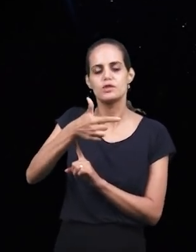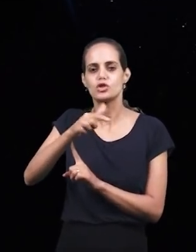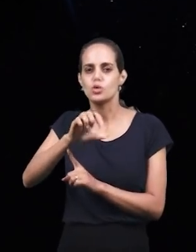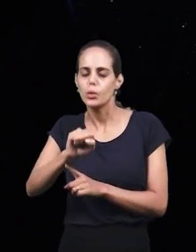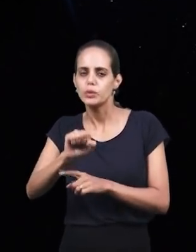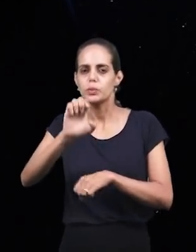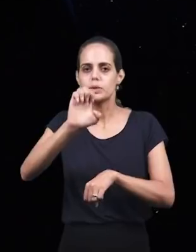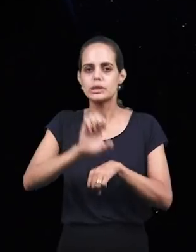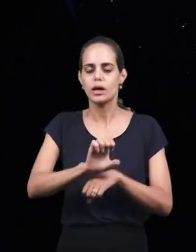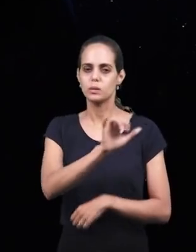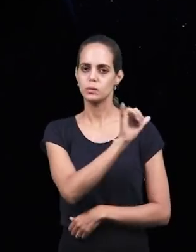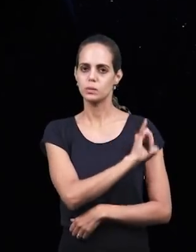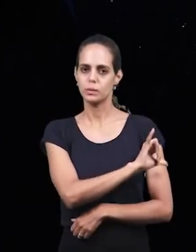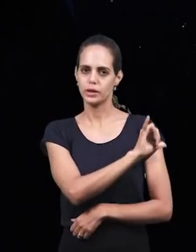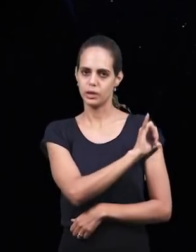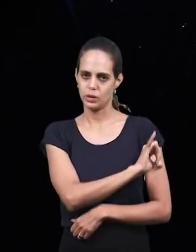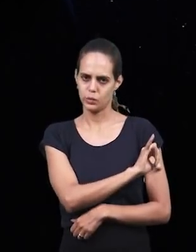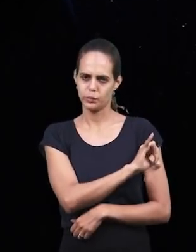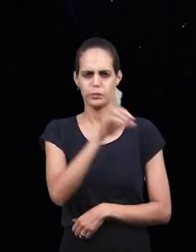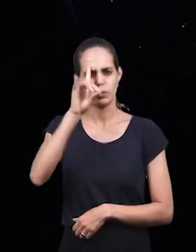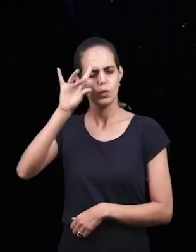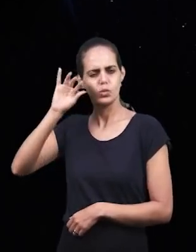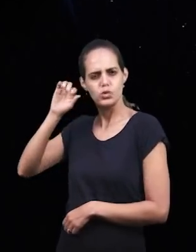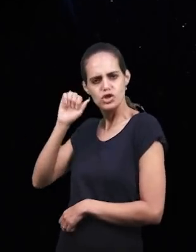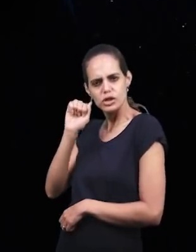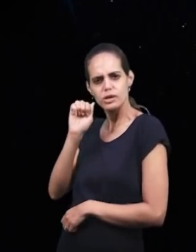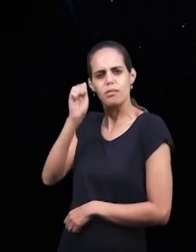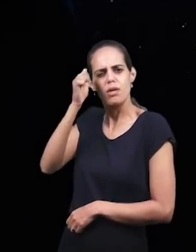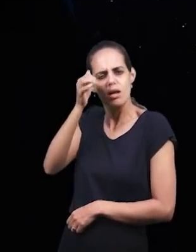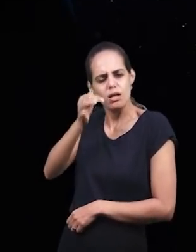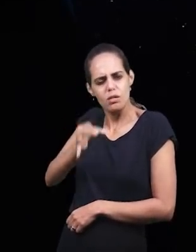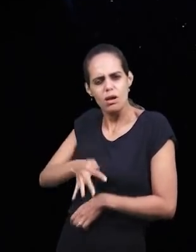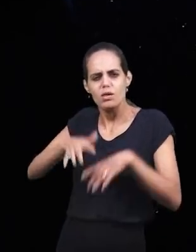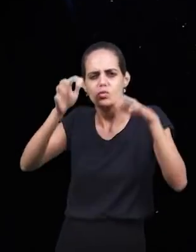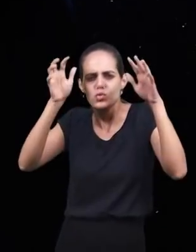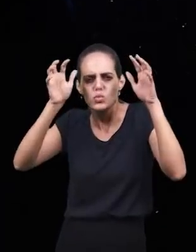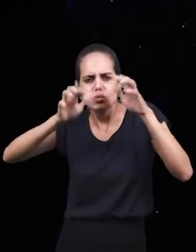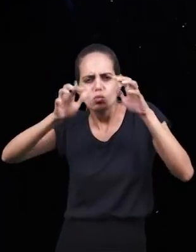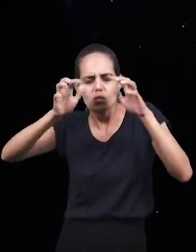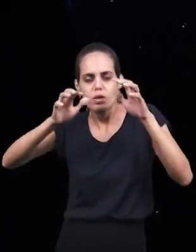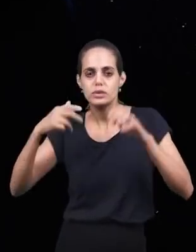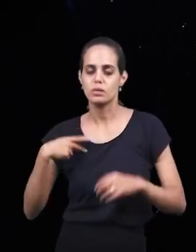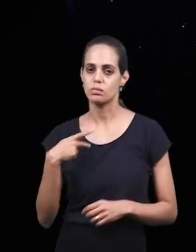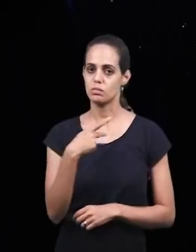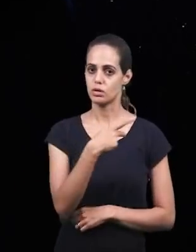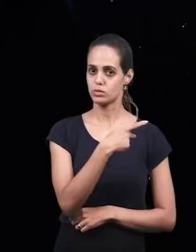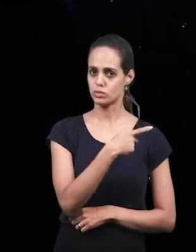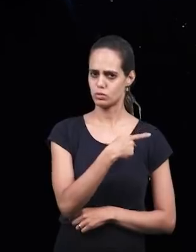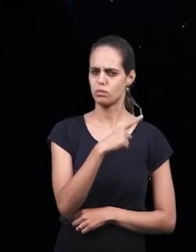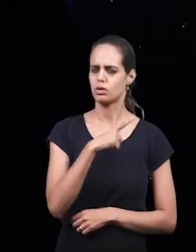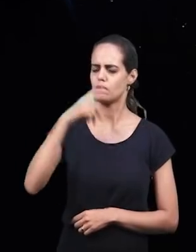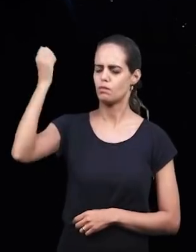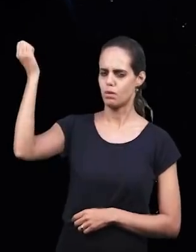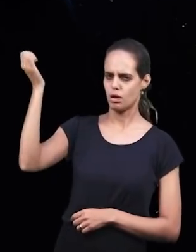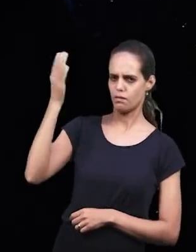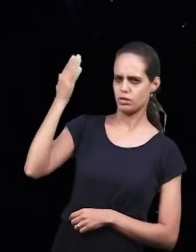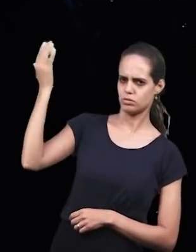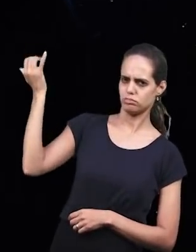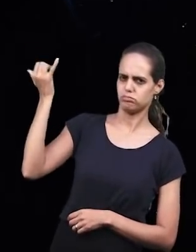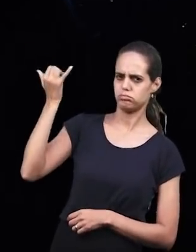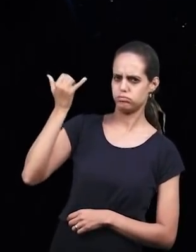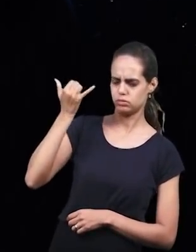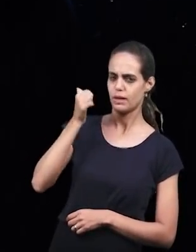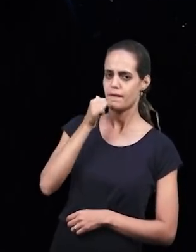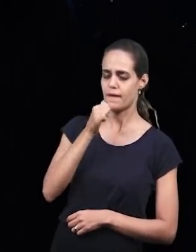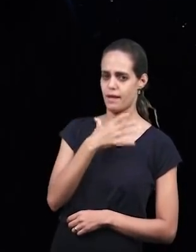Janeiro. Em uma madrugada chuvosa, o pastor Jonas teve uma revelação de que a filha de um amigo e companheiro